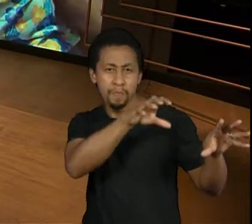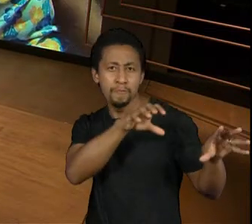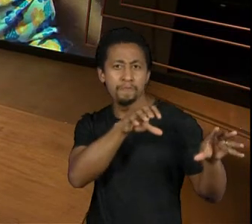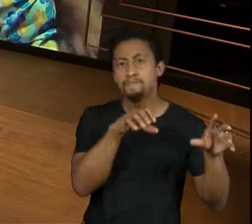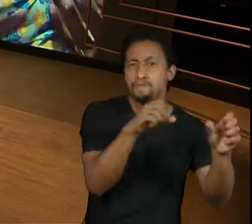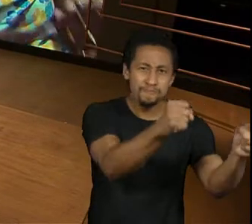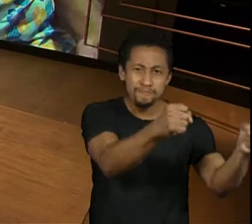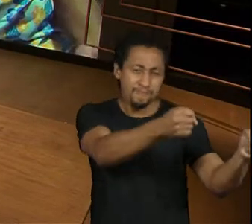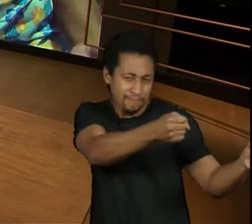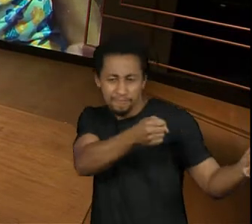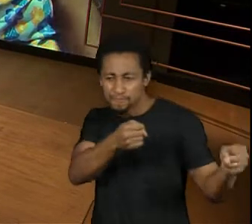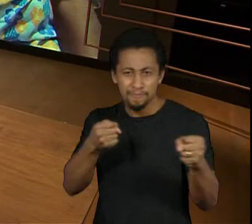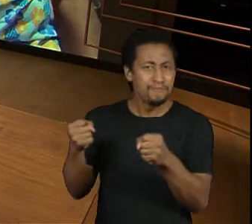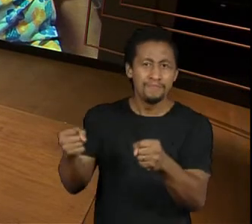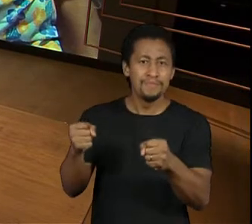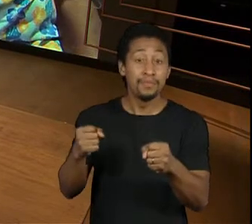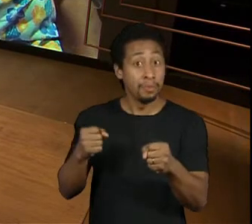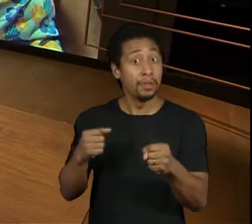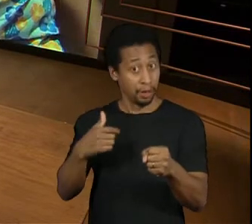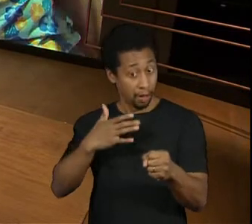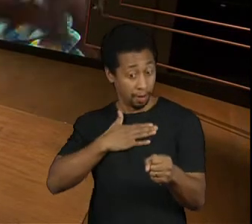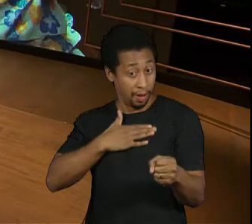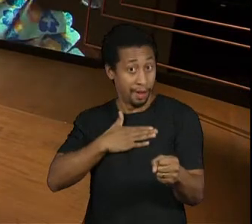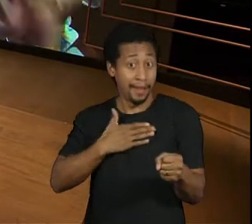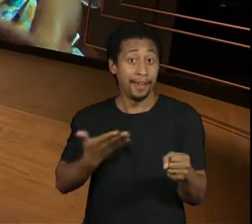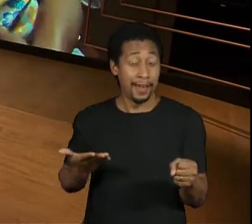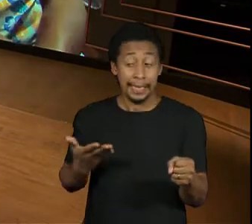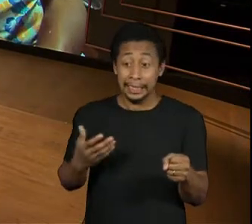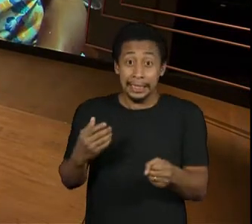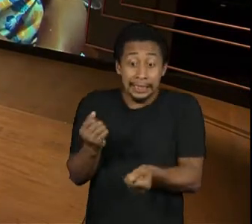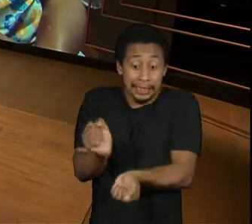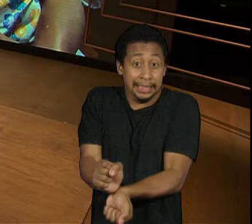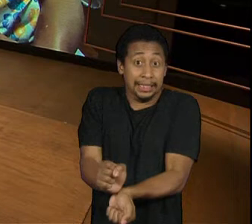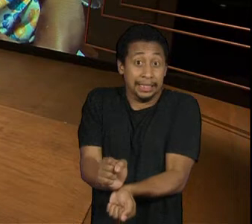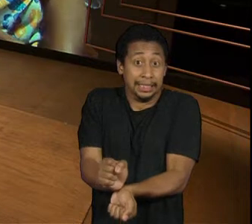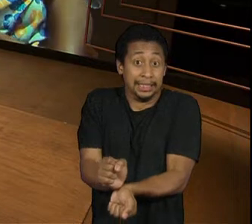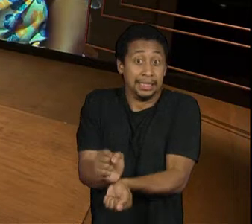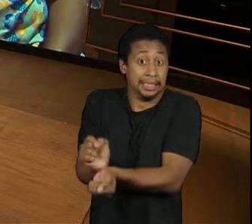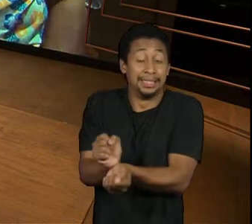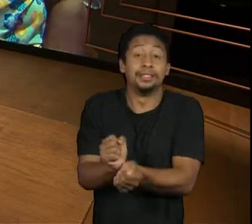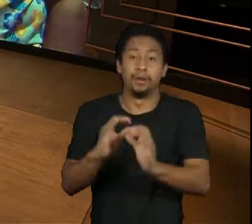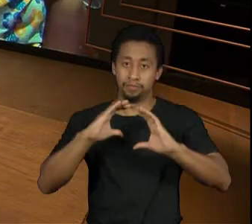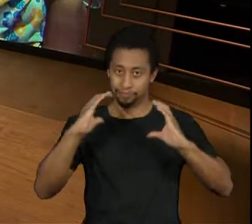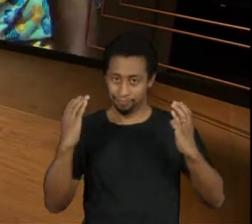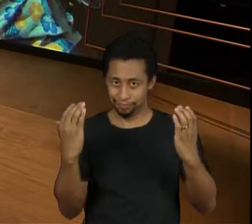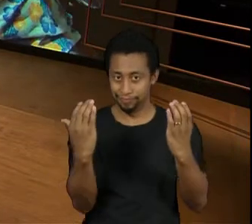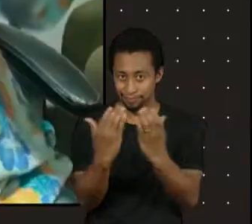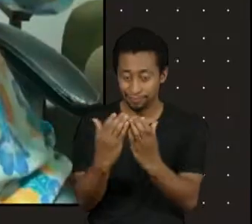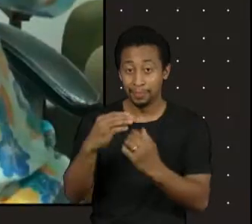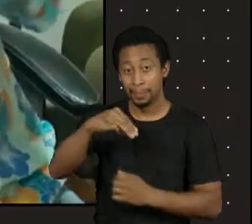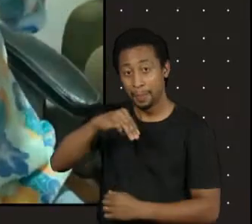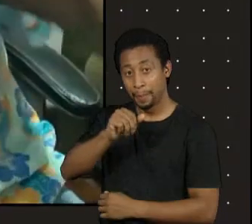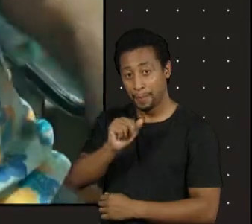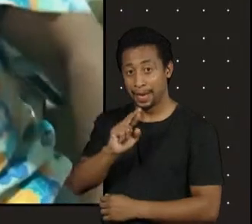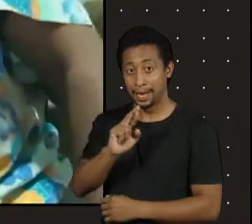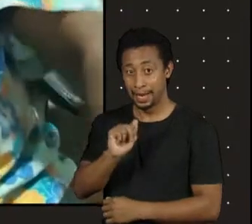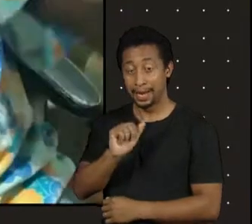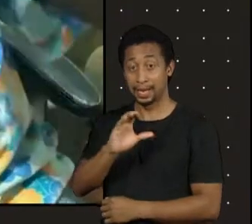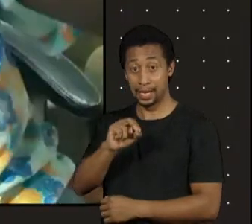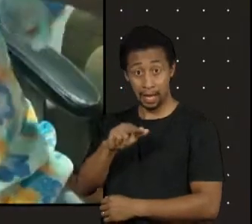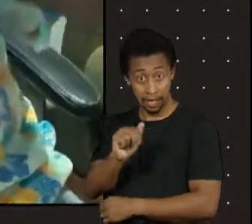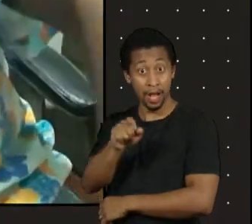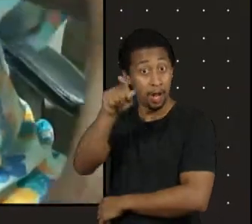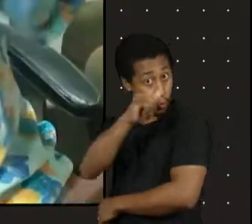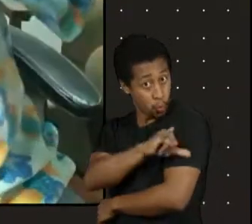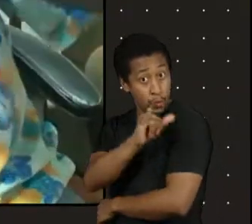Me pegaram. Eu saí já algemado do Maracanãzinho. Elis Regina gritando,